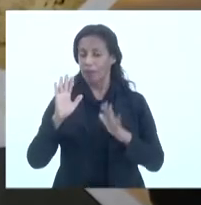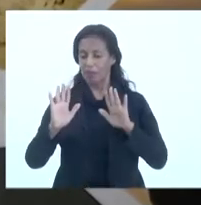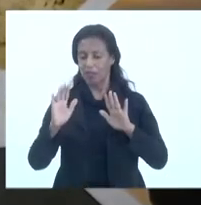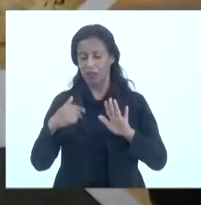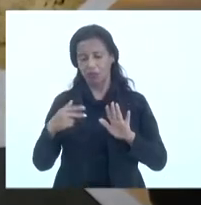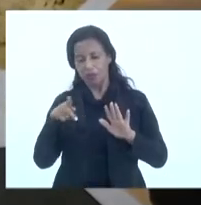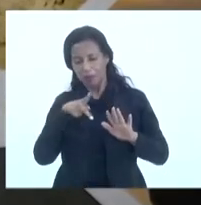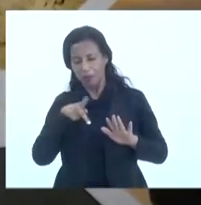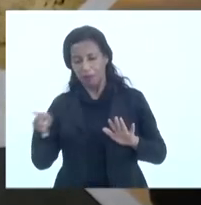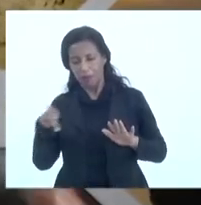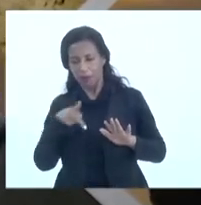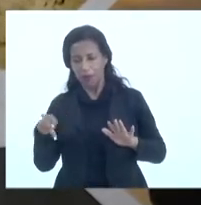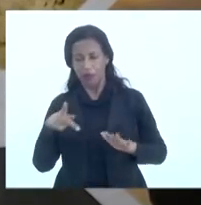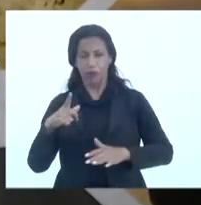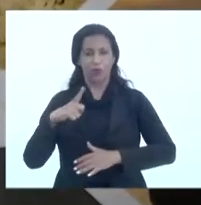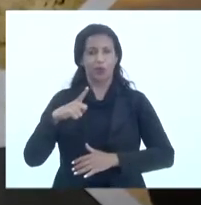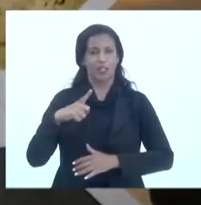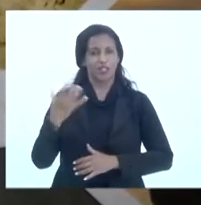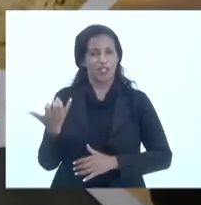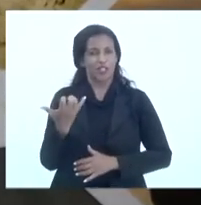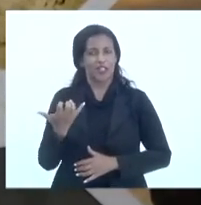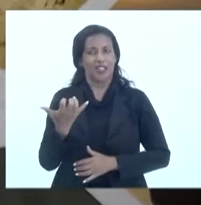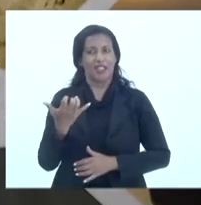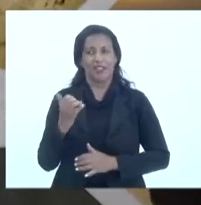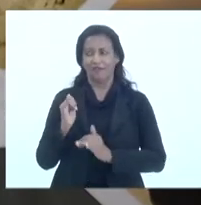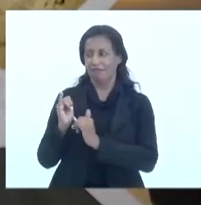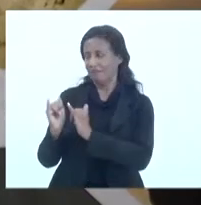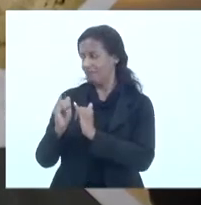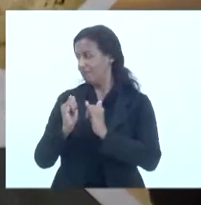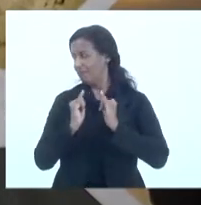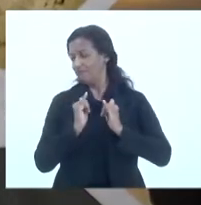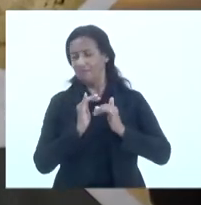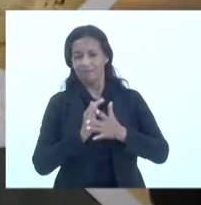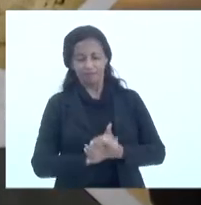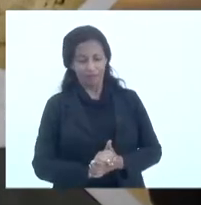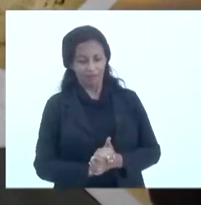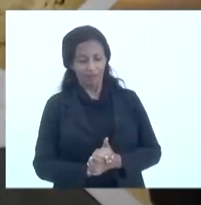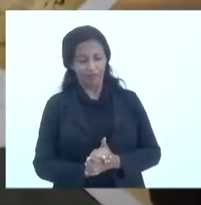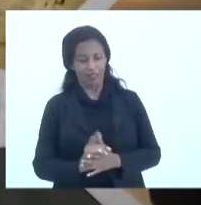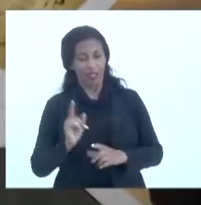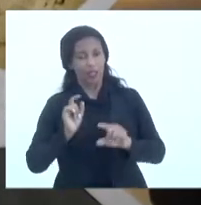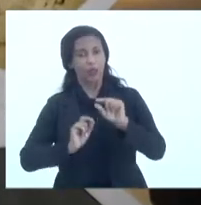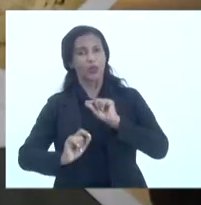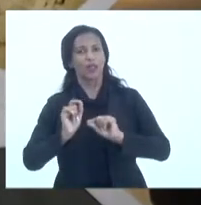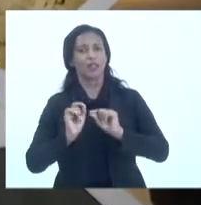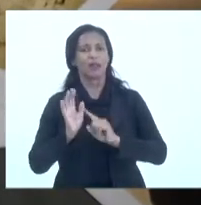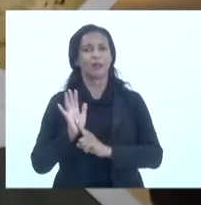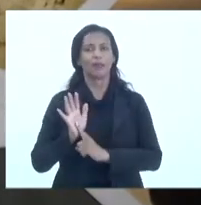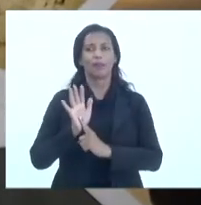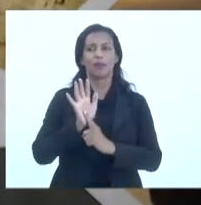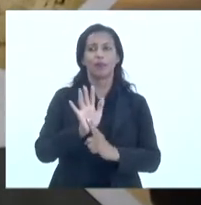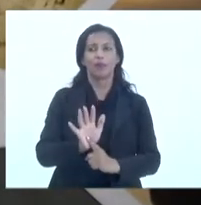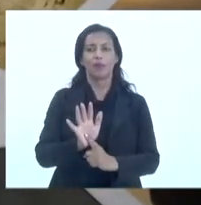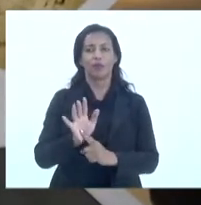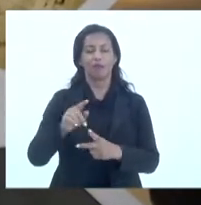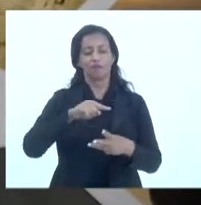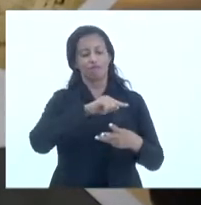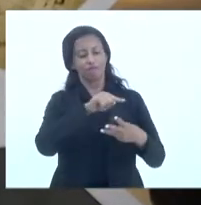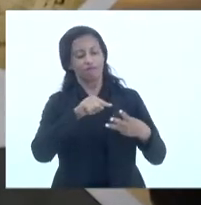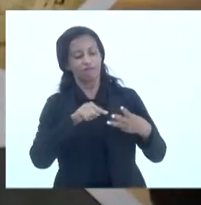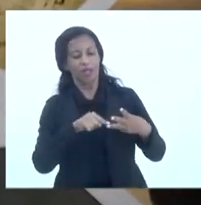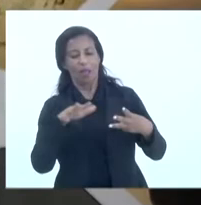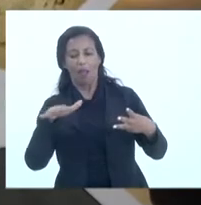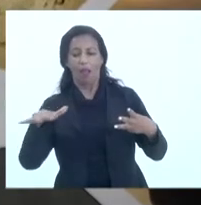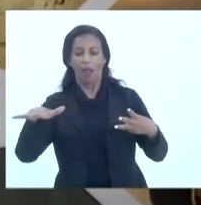gente tende a querer ser didático, e eu queria mostrar, nessas 3 grandes